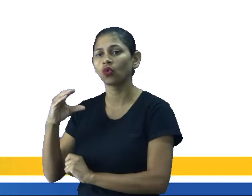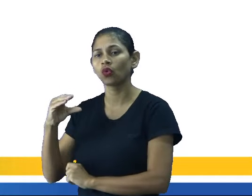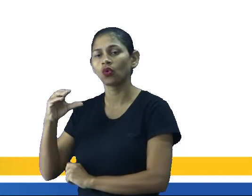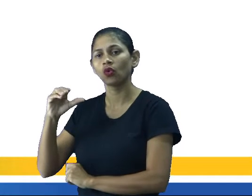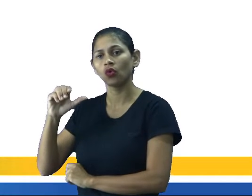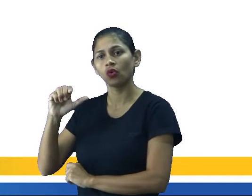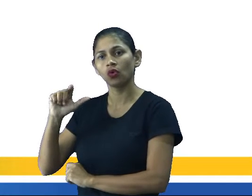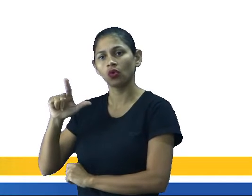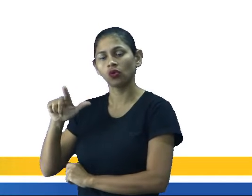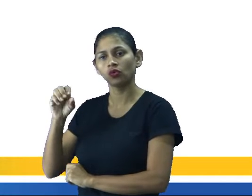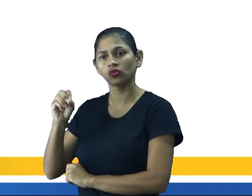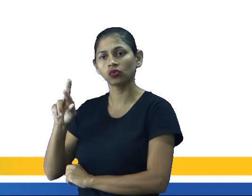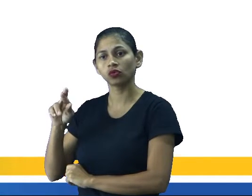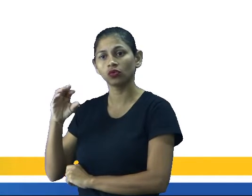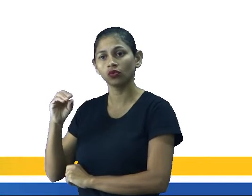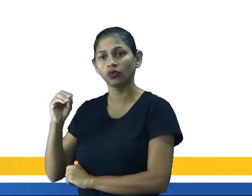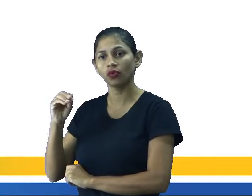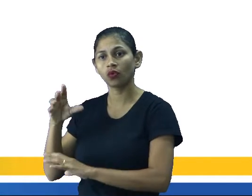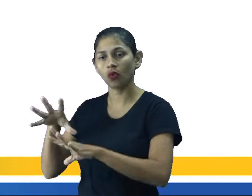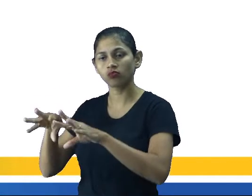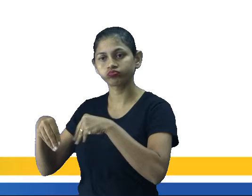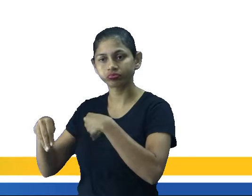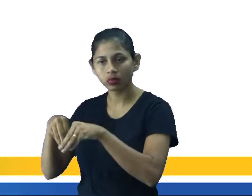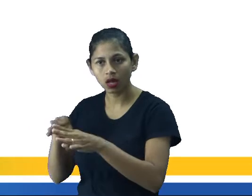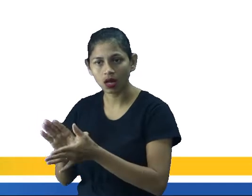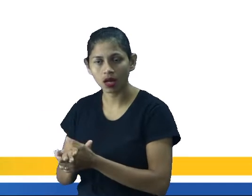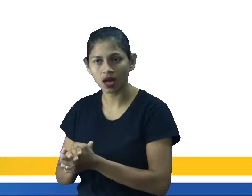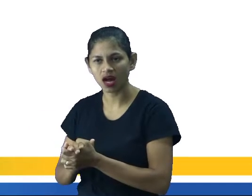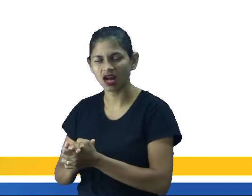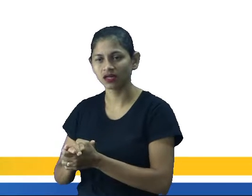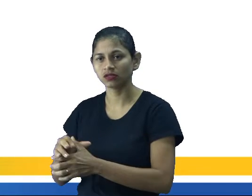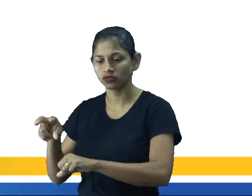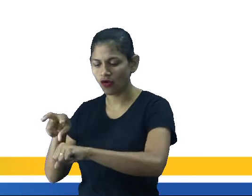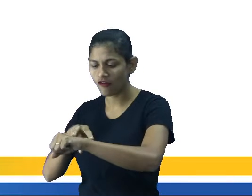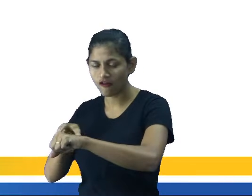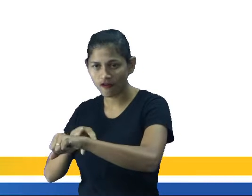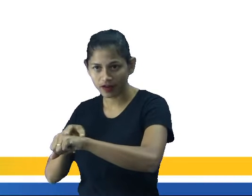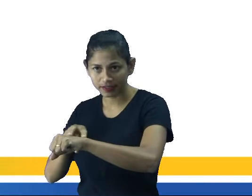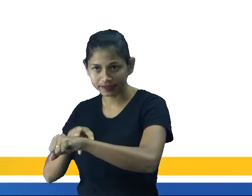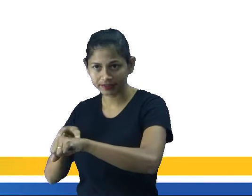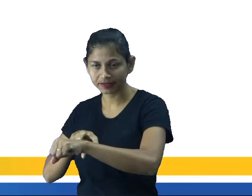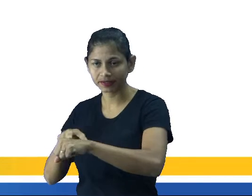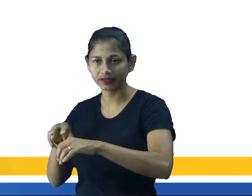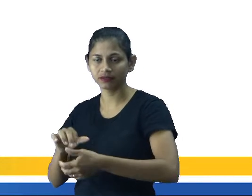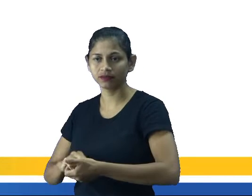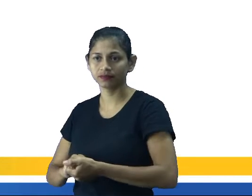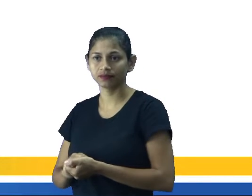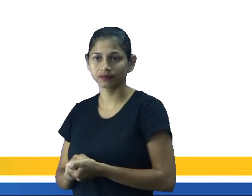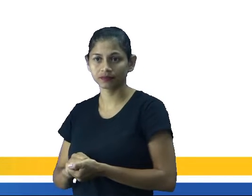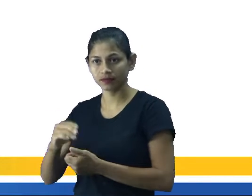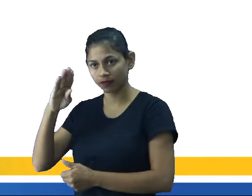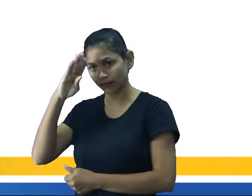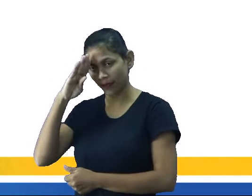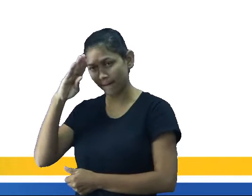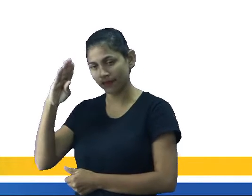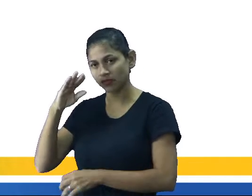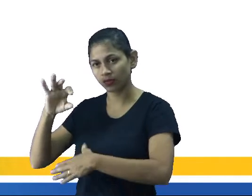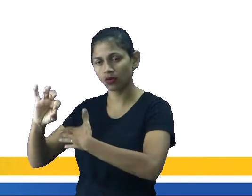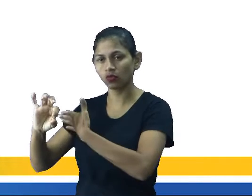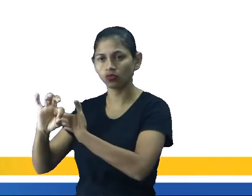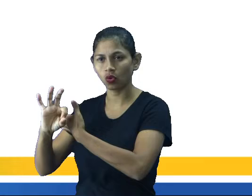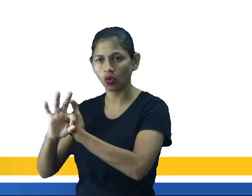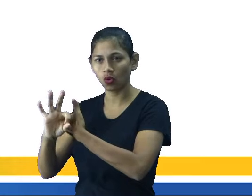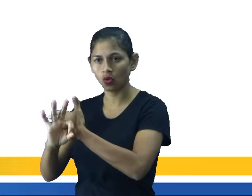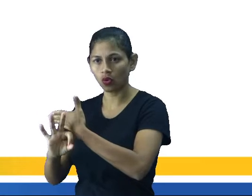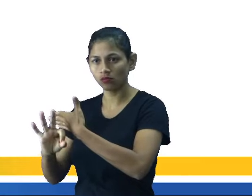O cloroplasto é ele que dá essa característica de ser verde a célula. O principal aí é essa organela do